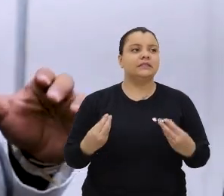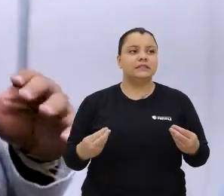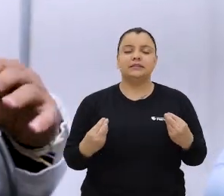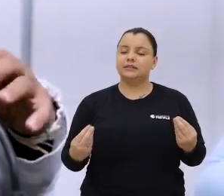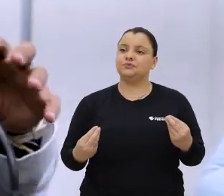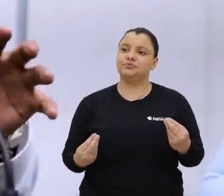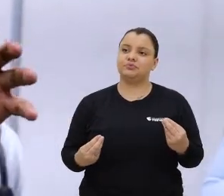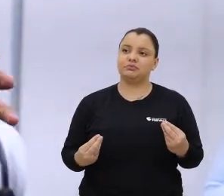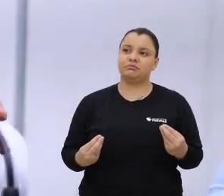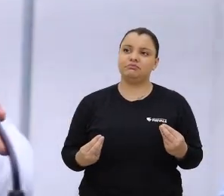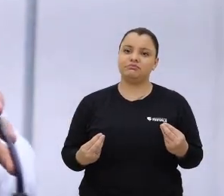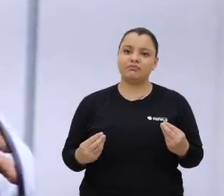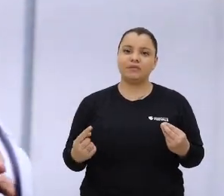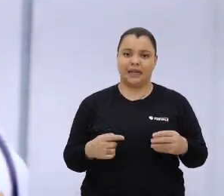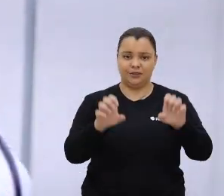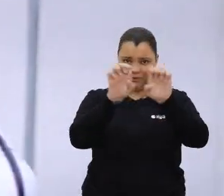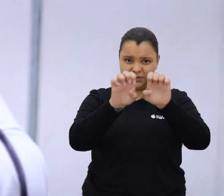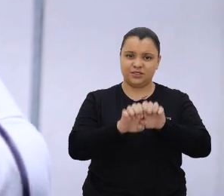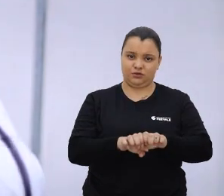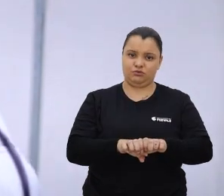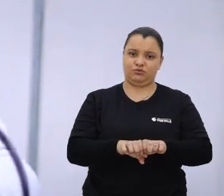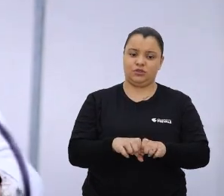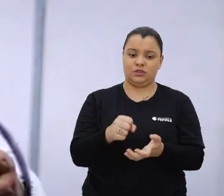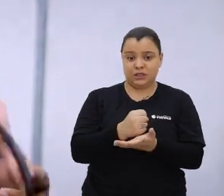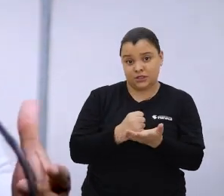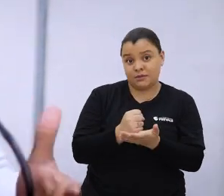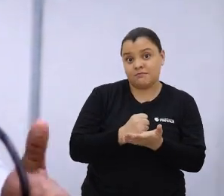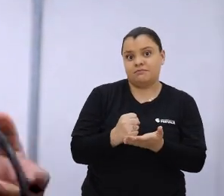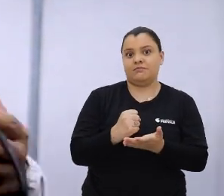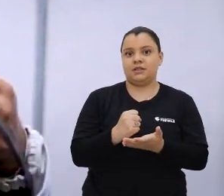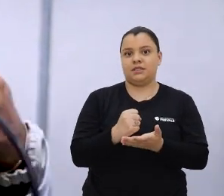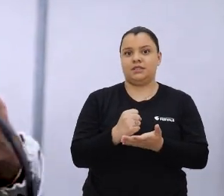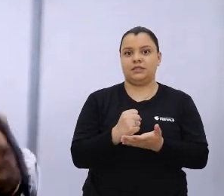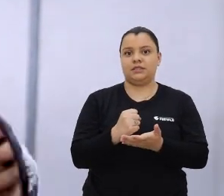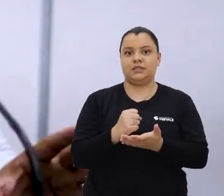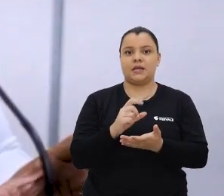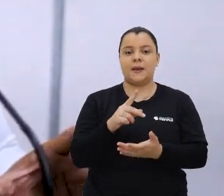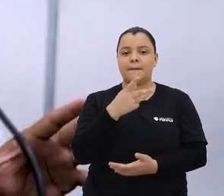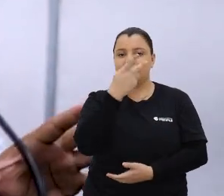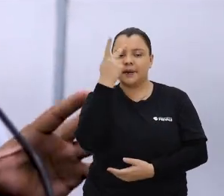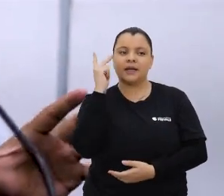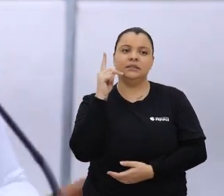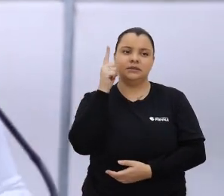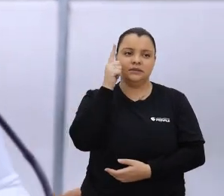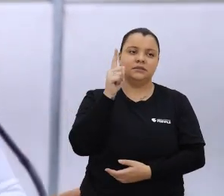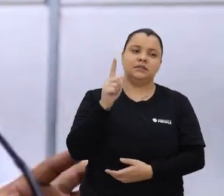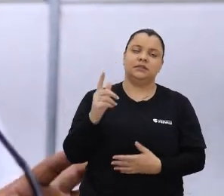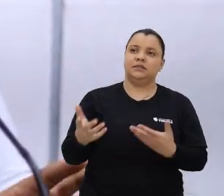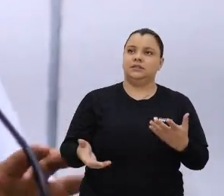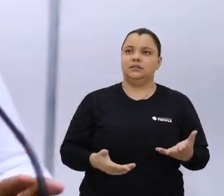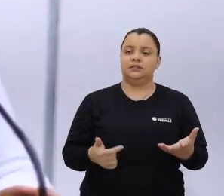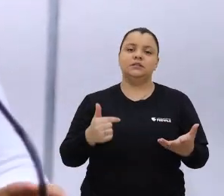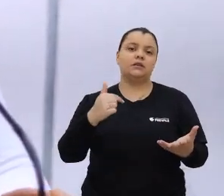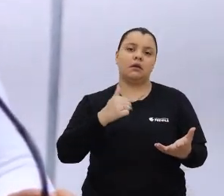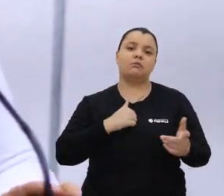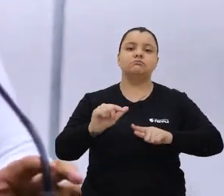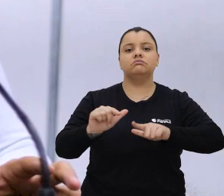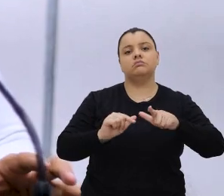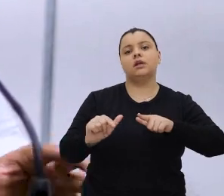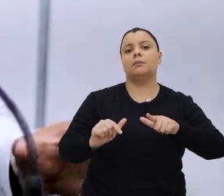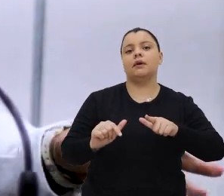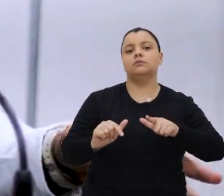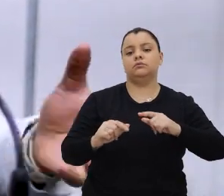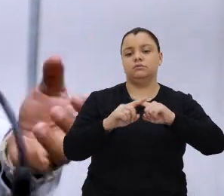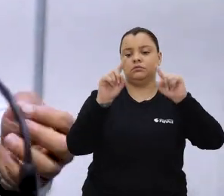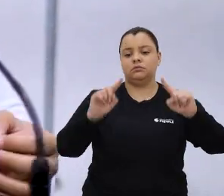era uma estrutura de base para que as pessoas negras conseguissem... Cara, eu sou funcionário público.